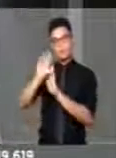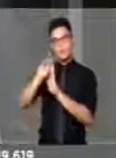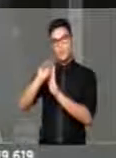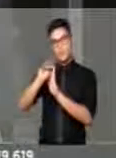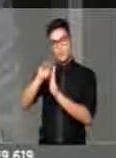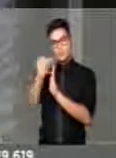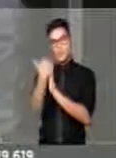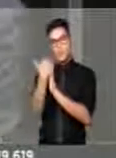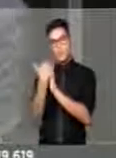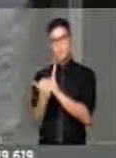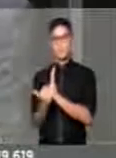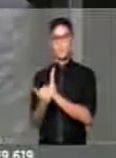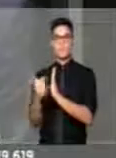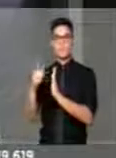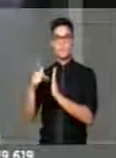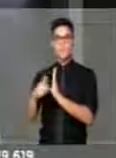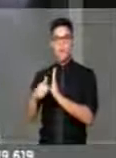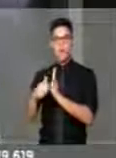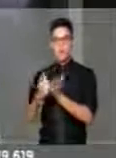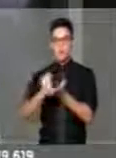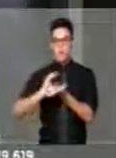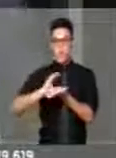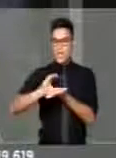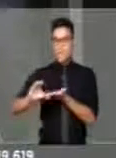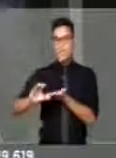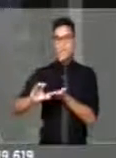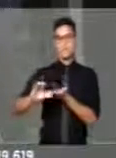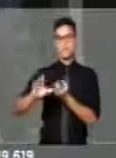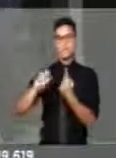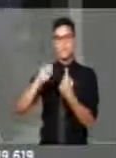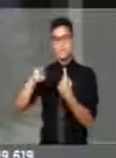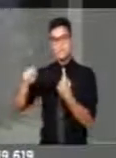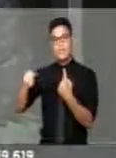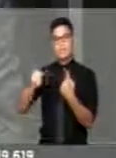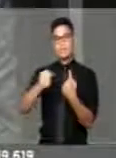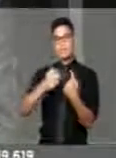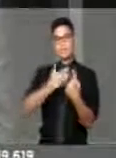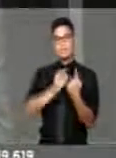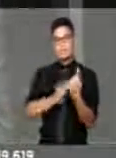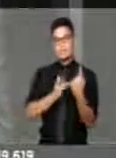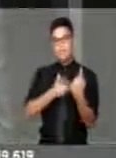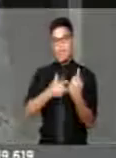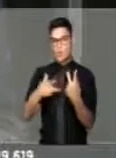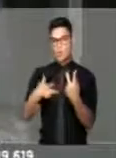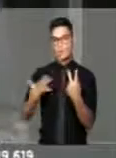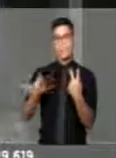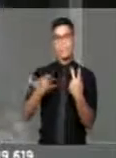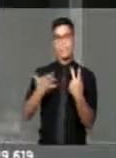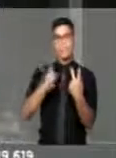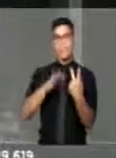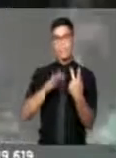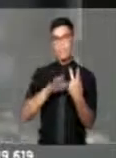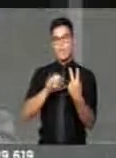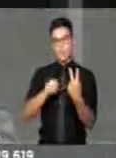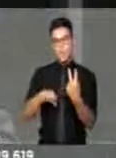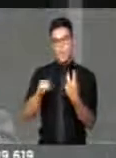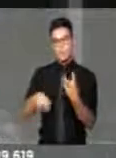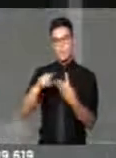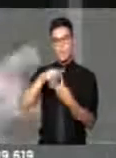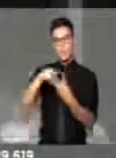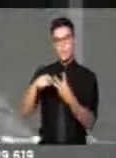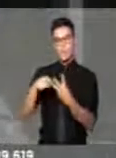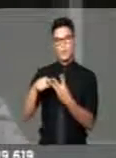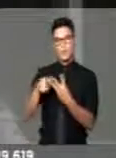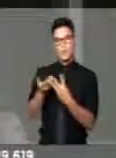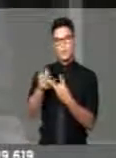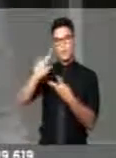dos recursos voltados para a previdência, saúde e educação, para ter mais espaço no orçamento,